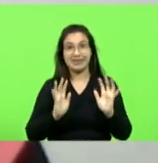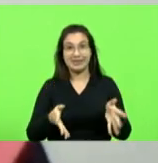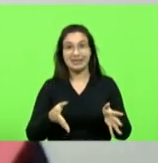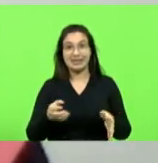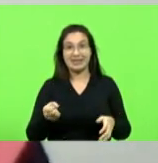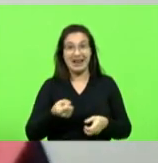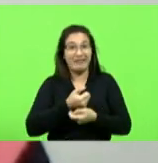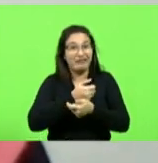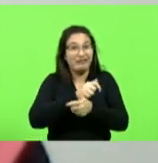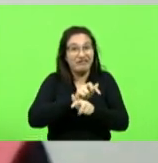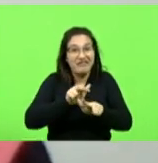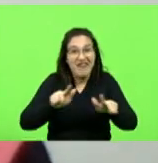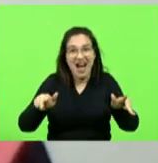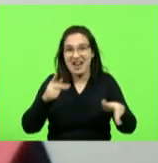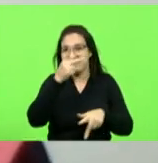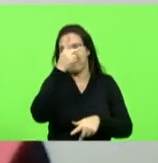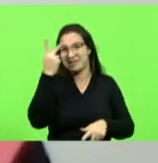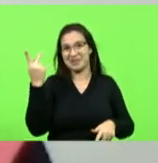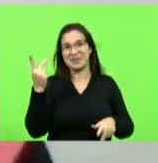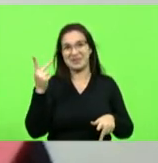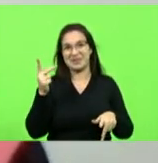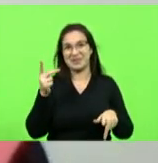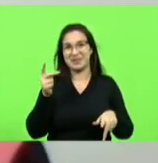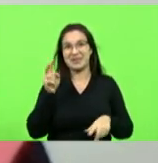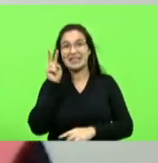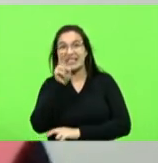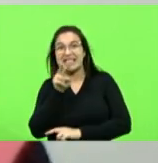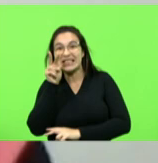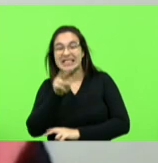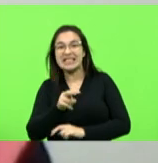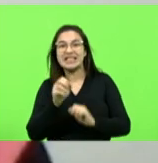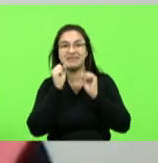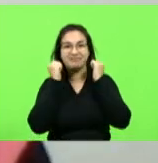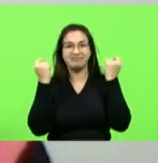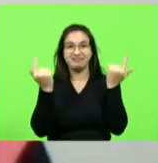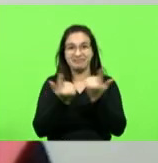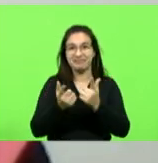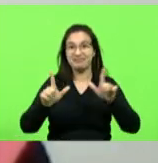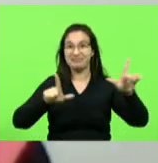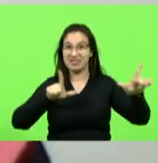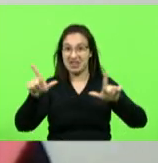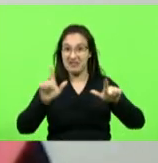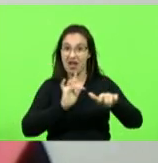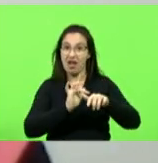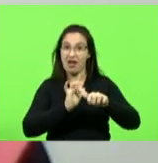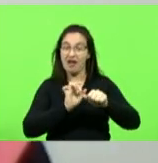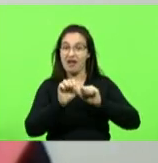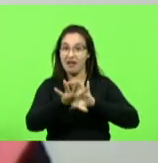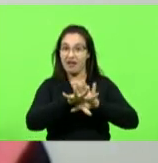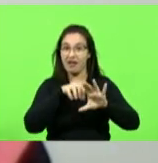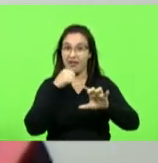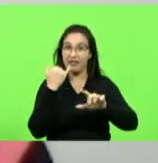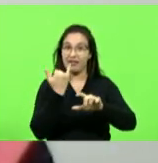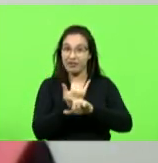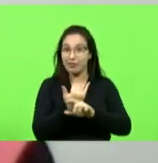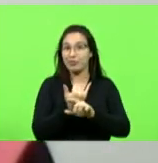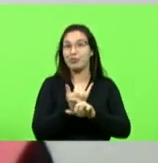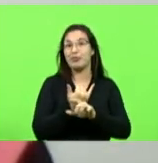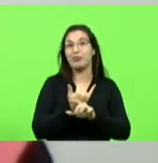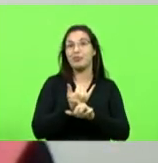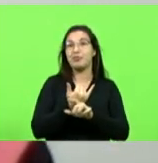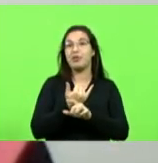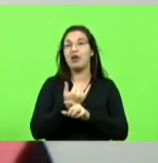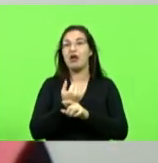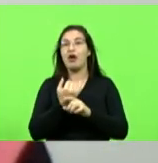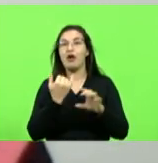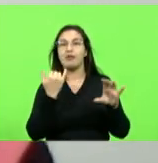várias pessoas acompanhando pela TVAL, né, pelo YouTube, acompanhando e fazendo comentários